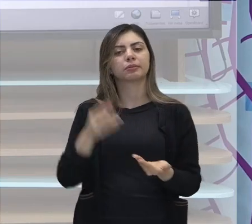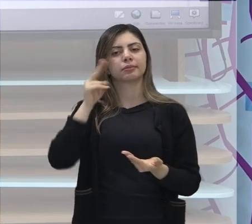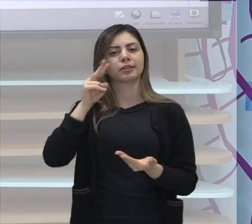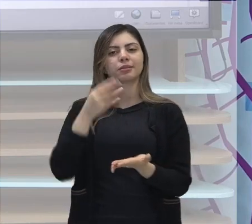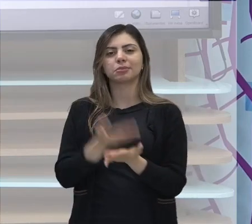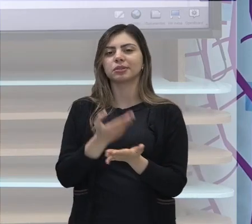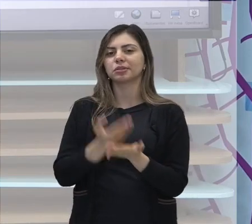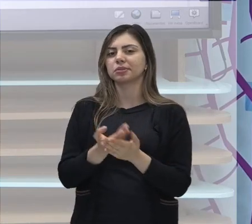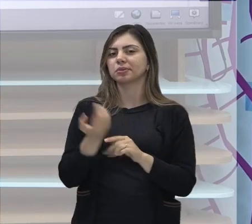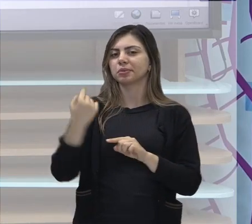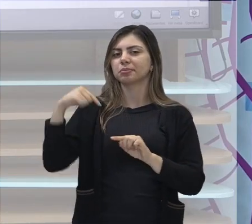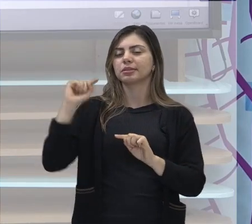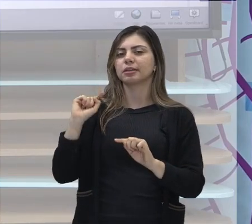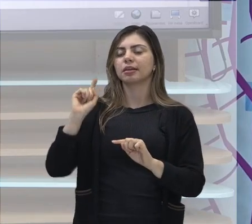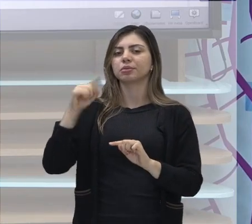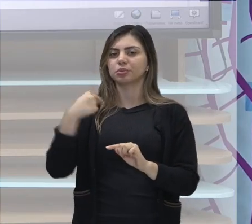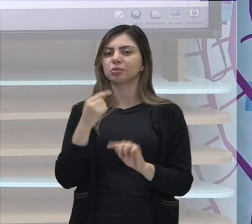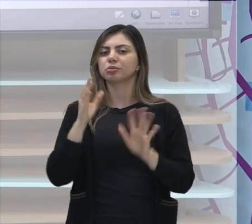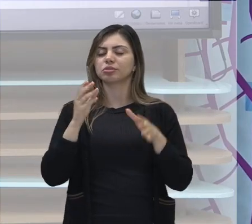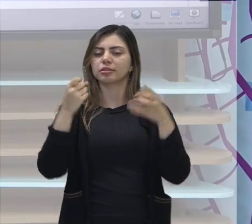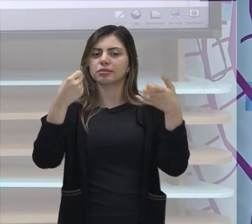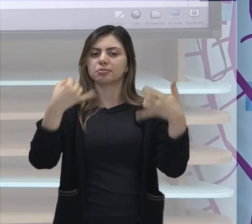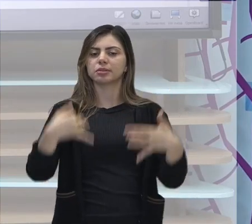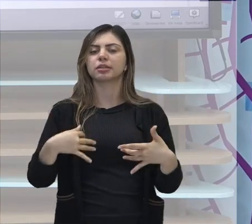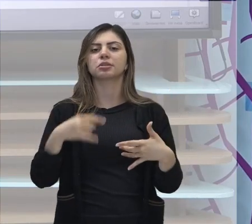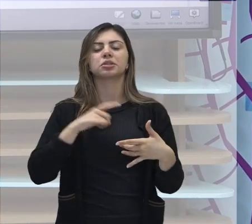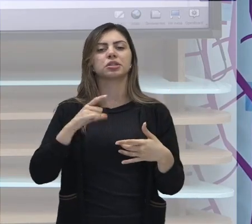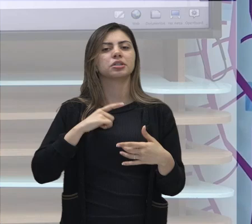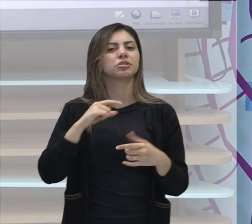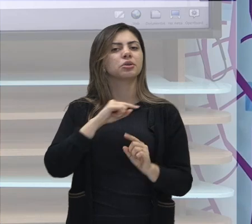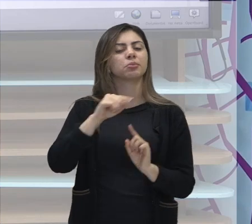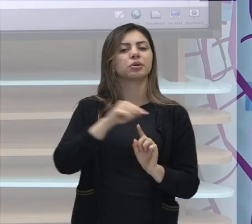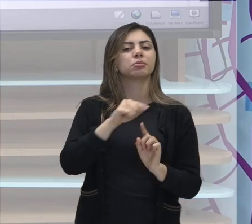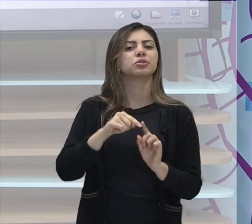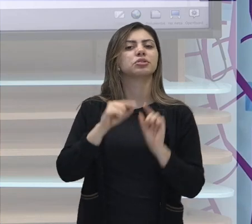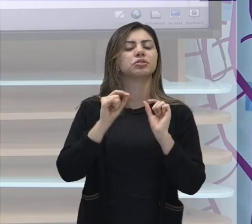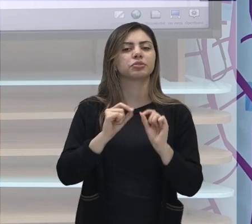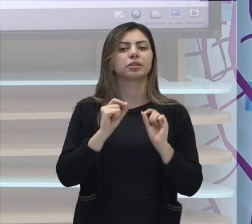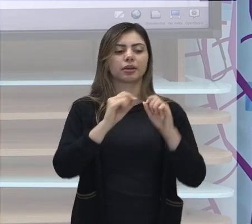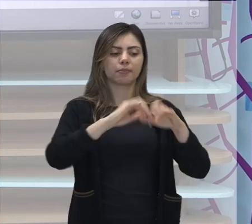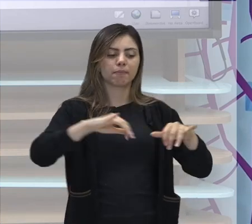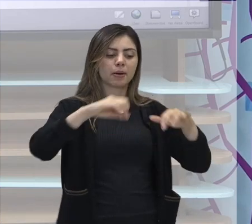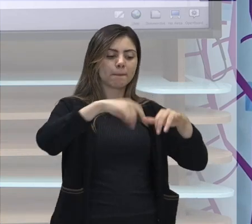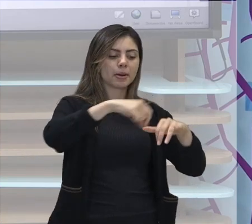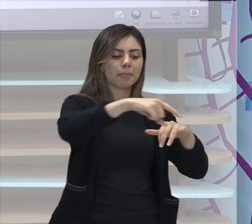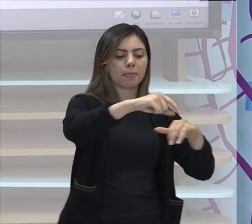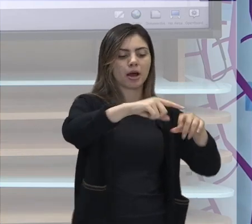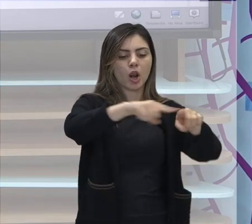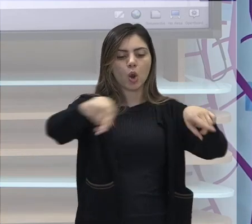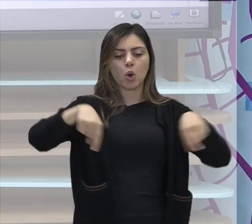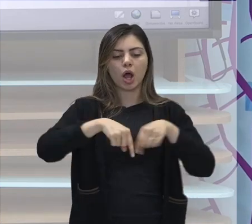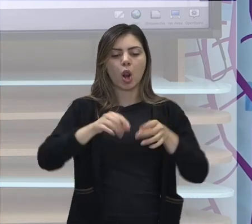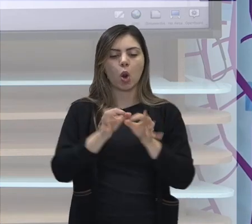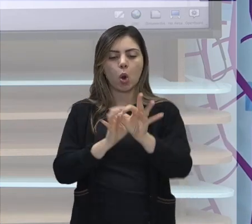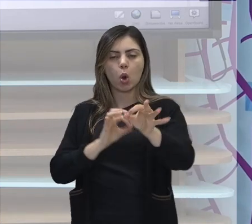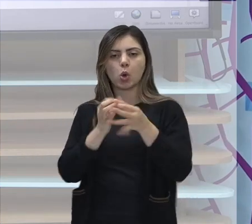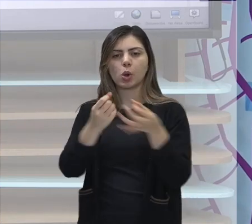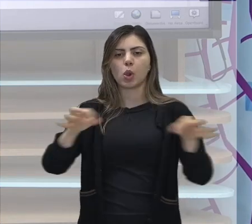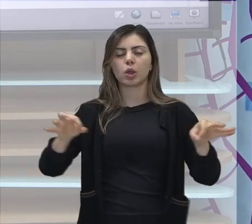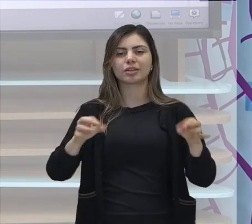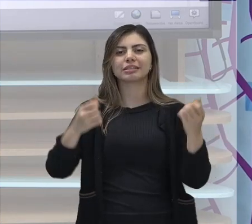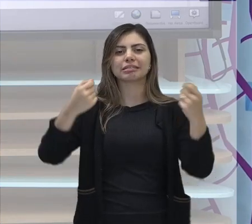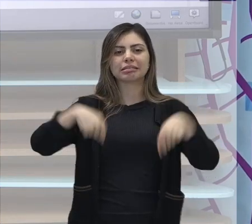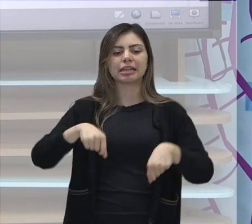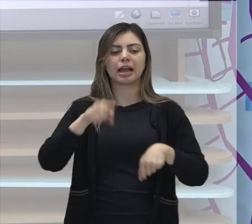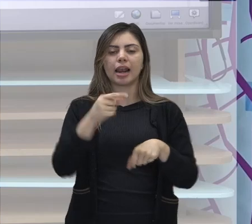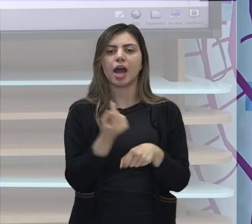já tratamos a respeito das plantations, que é justamente a plantação de um único produto. Se você